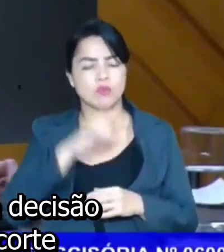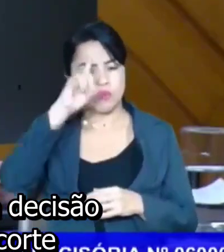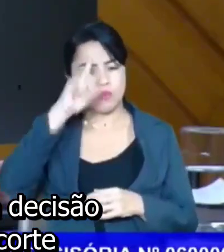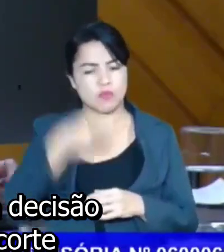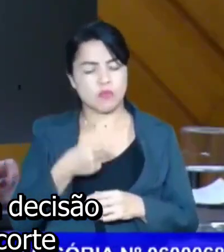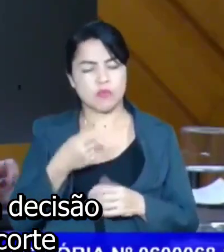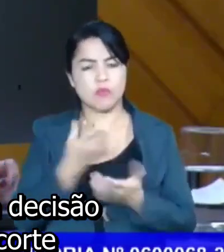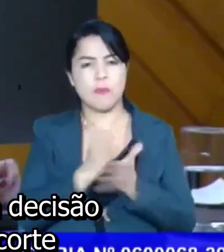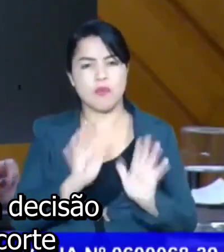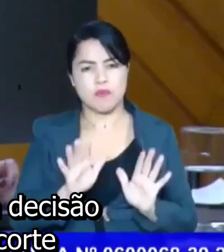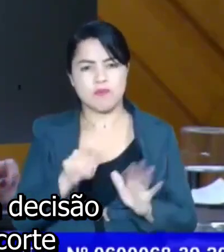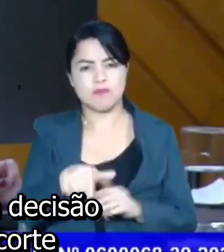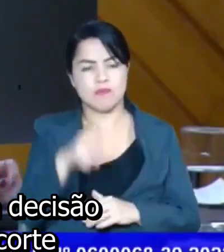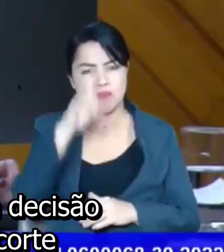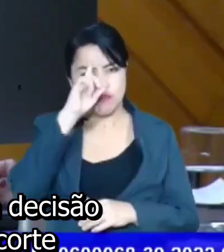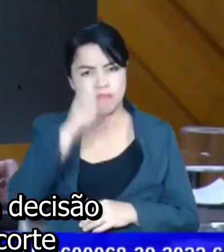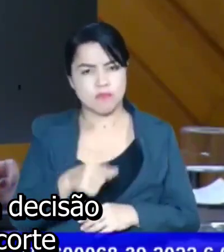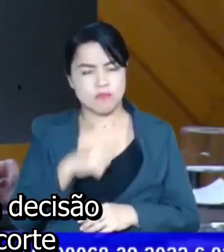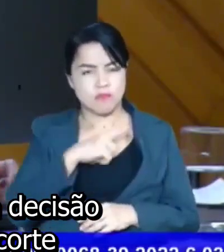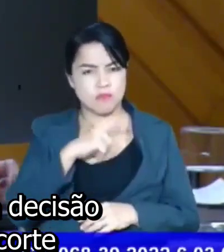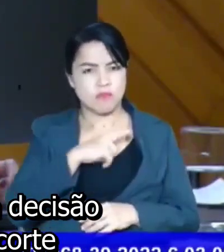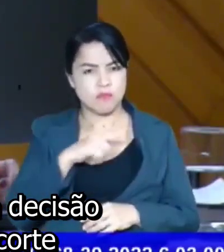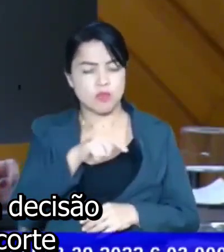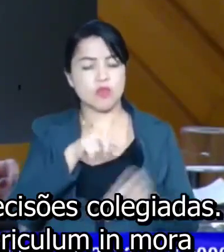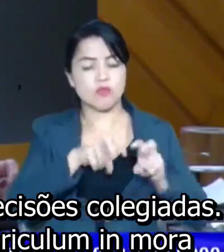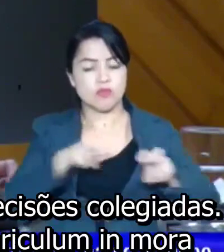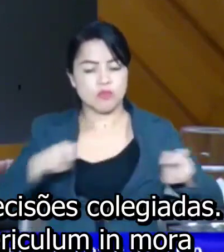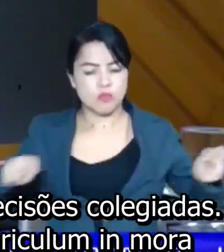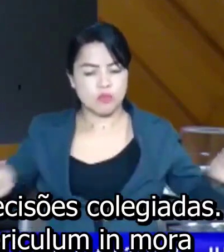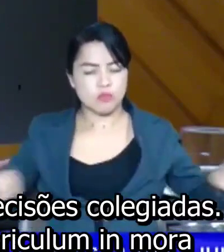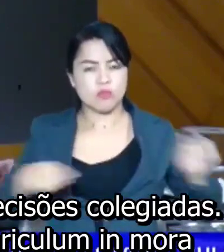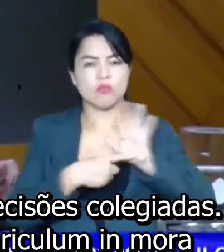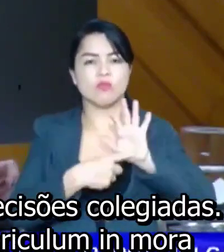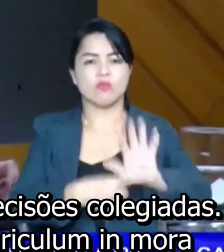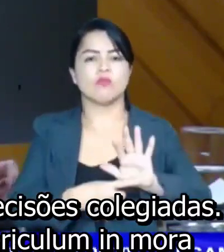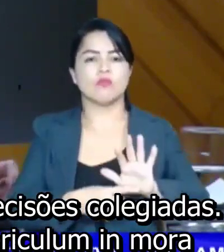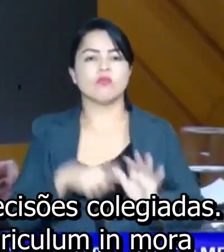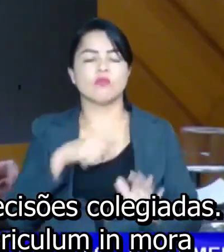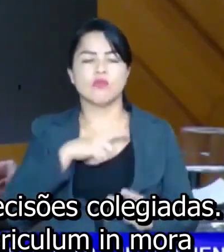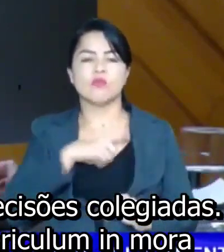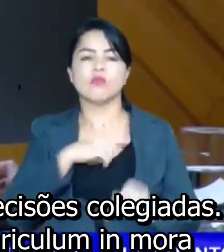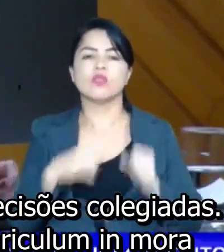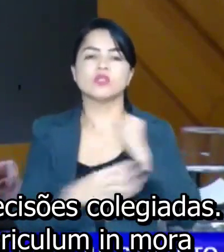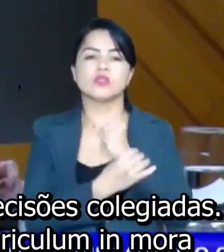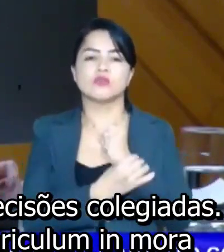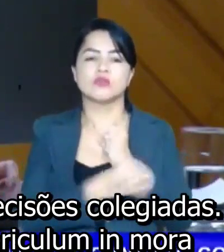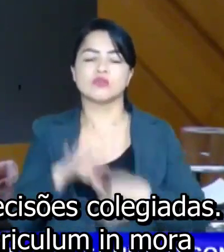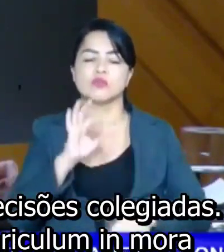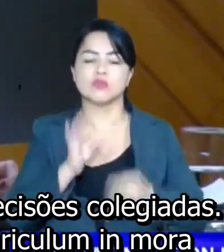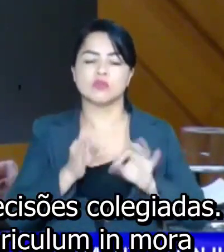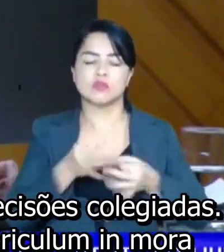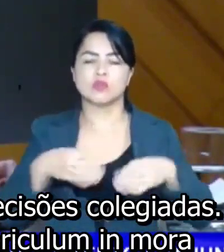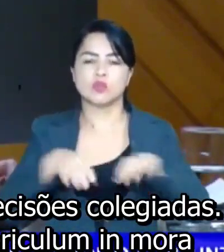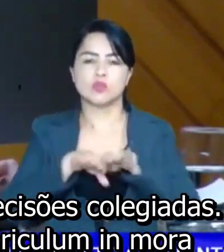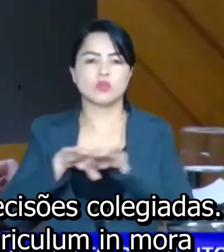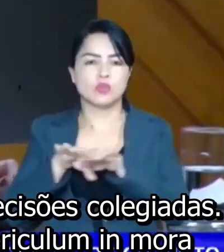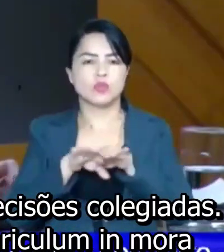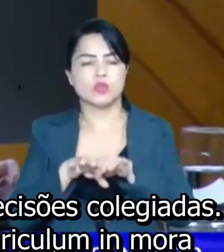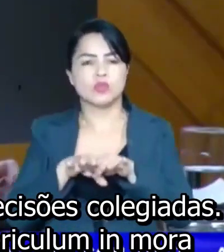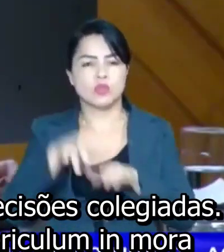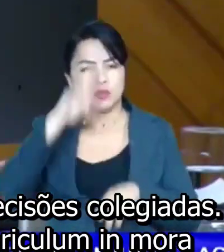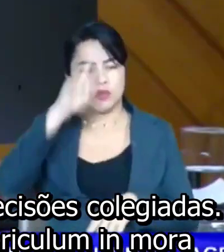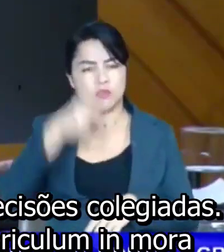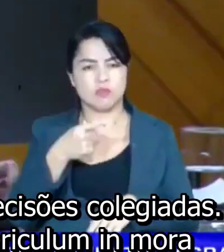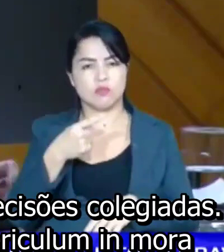decisão transitada em julgado, proferida pelo plenário da Corte, comprometendo a segurança jurídica e a estabilização das decisões